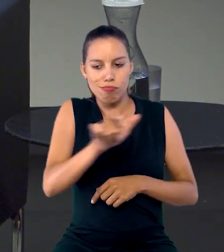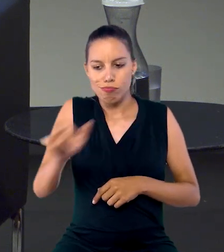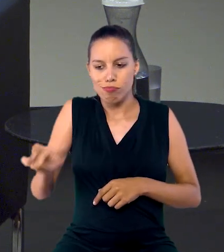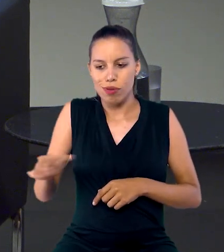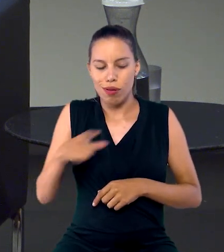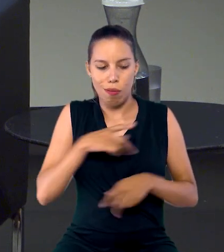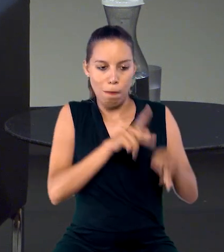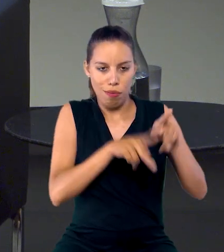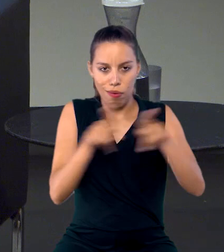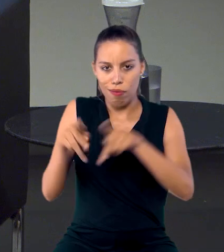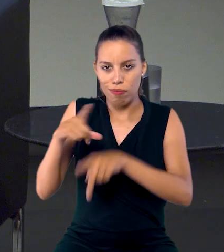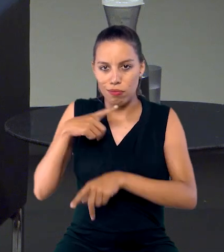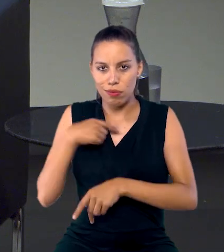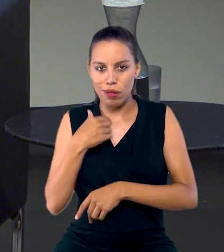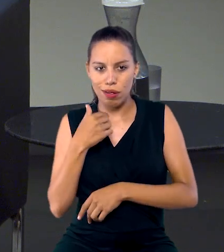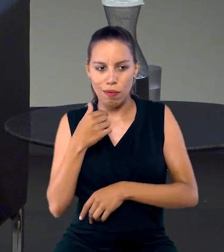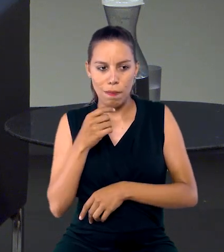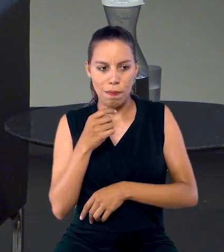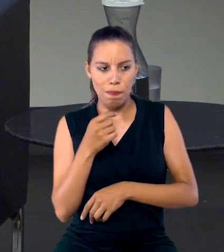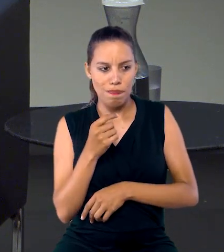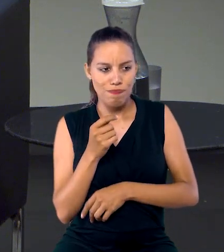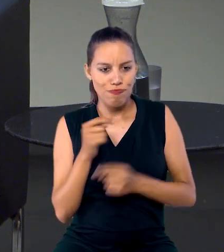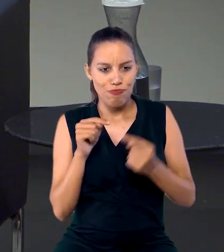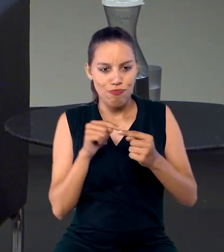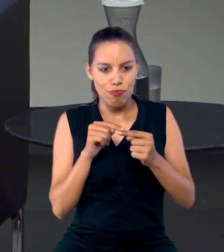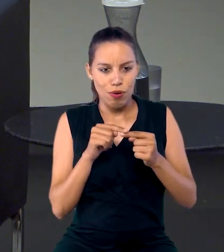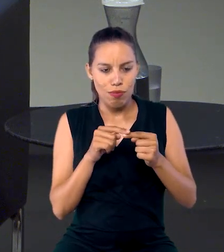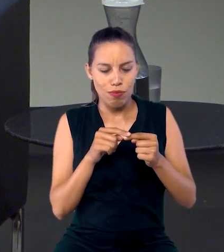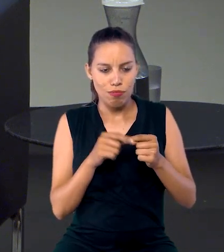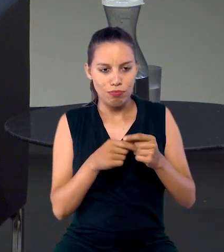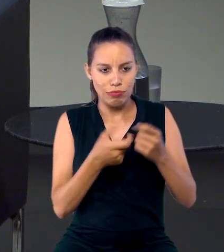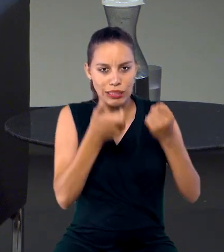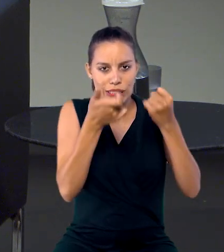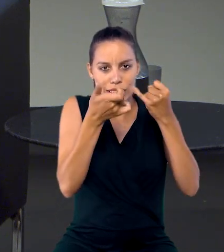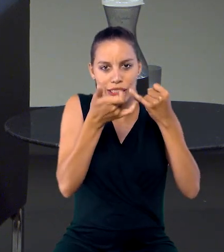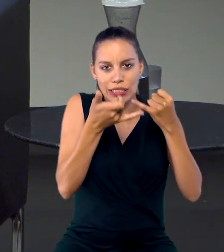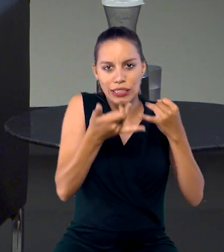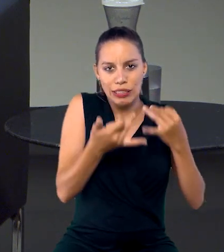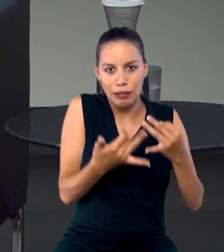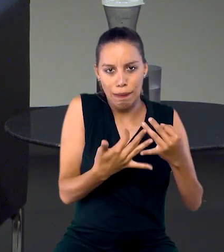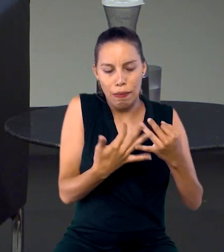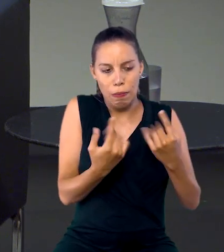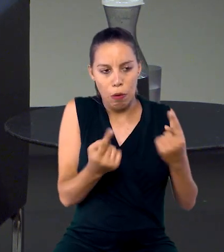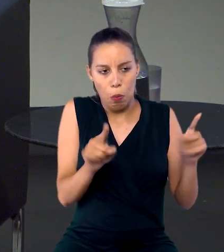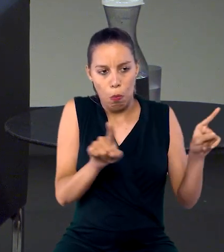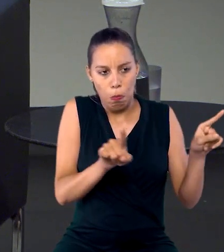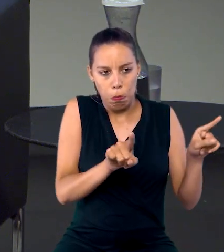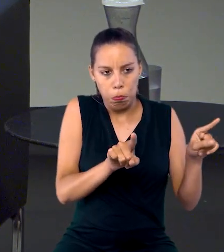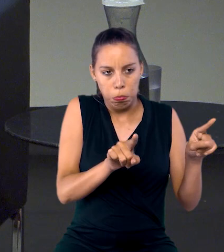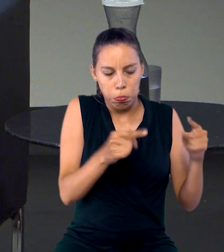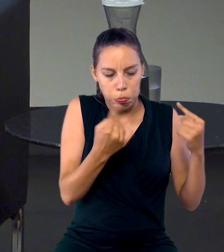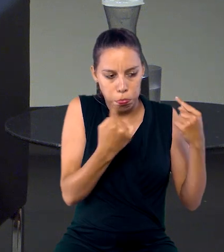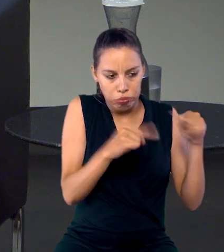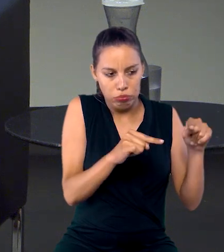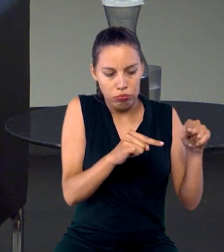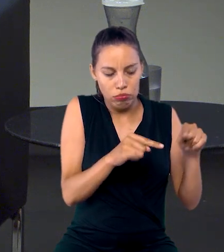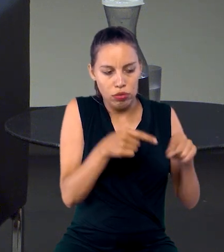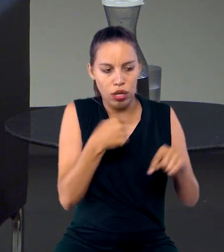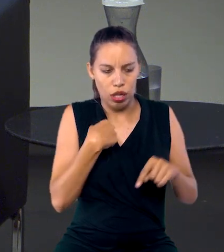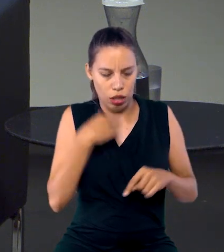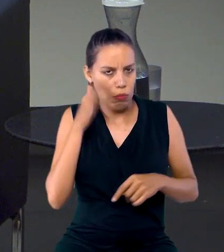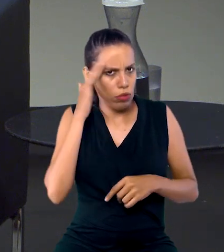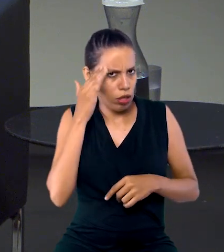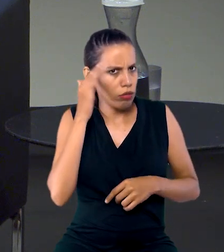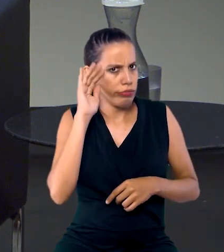violentam. Eu entendo quando as palavras que os violentam são as palavras que eu